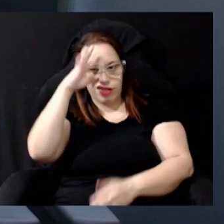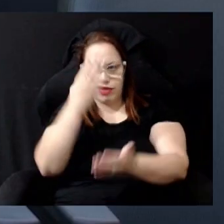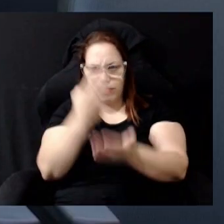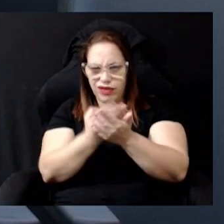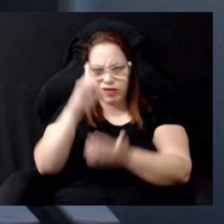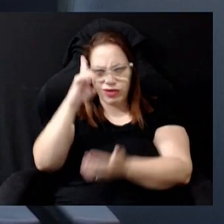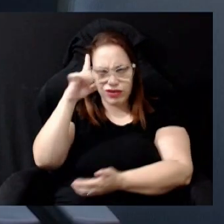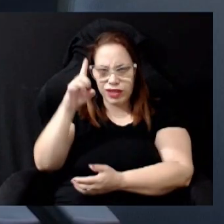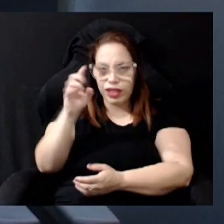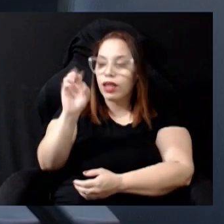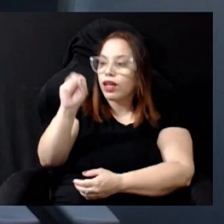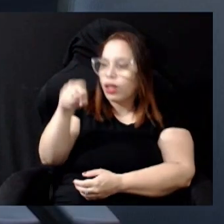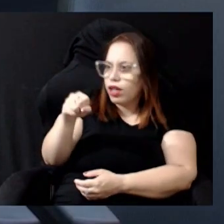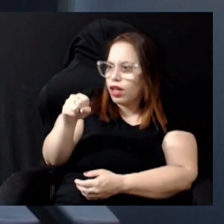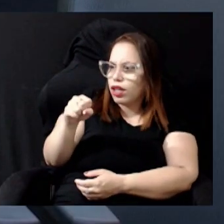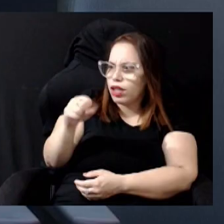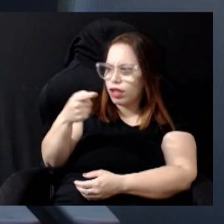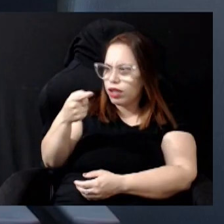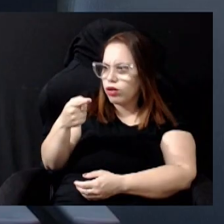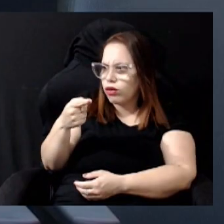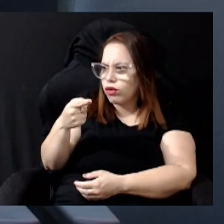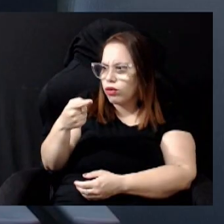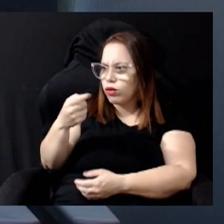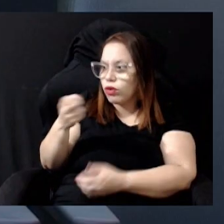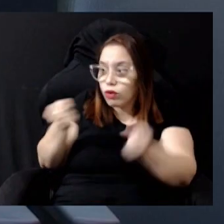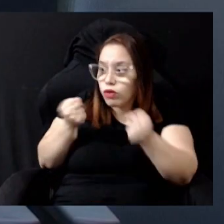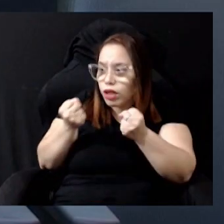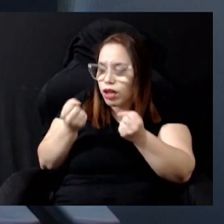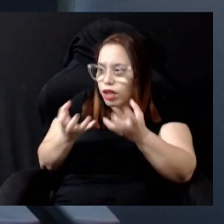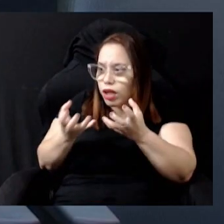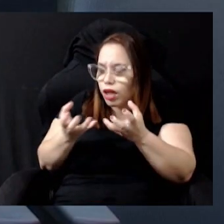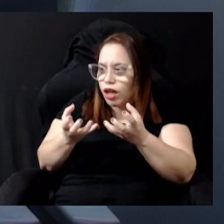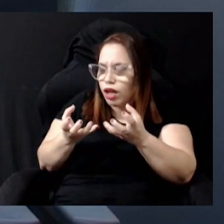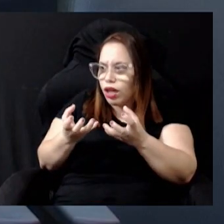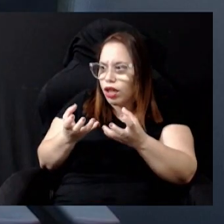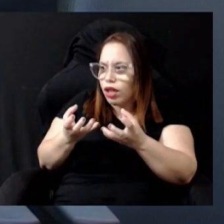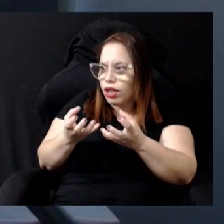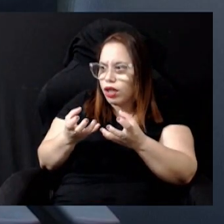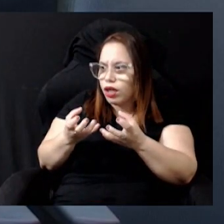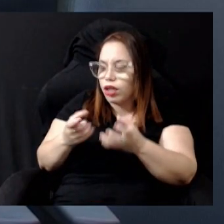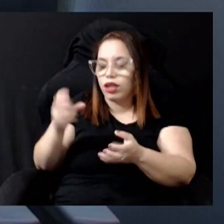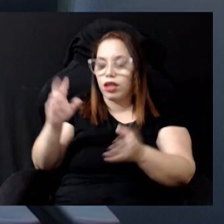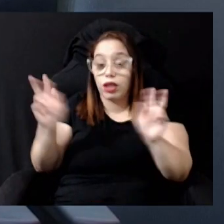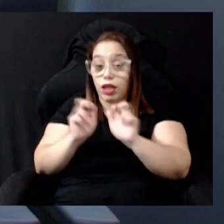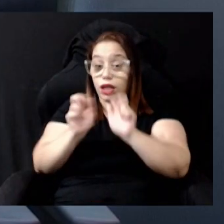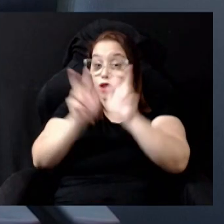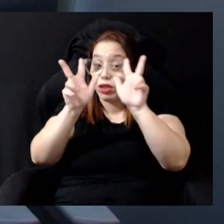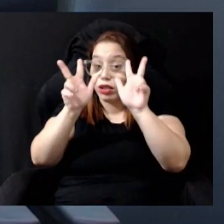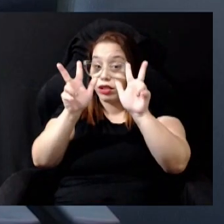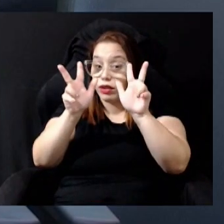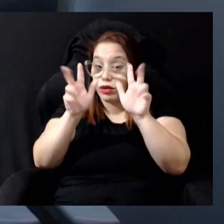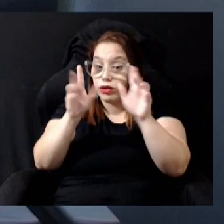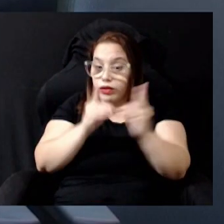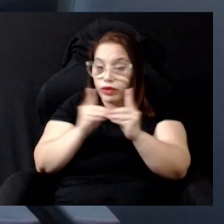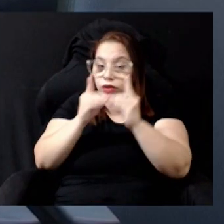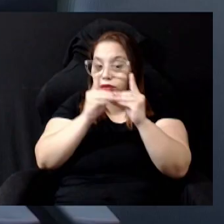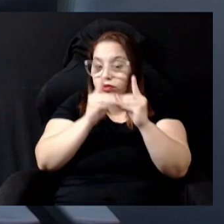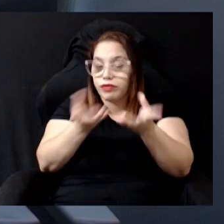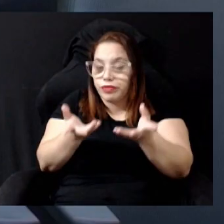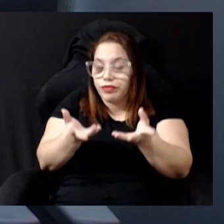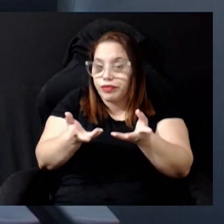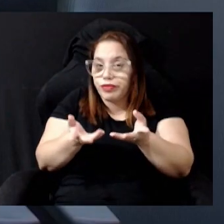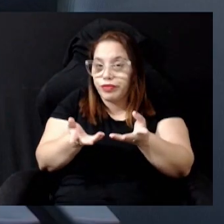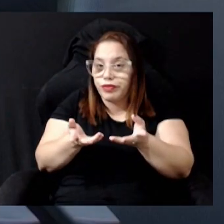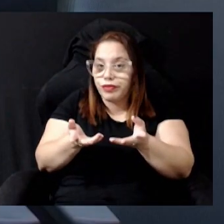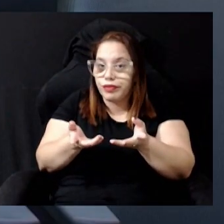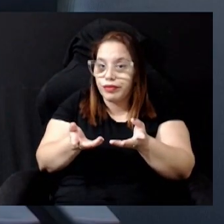exatamente isso que o senhor almeja, né, que as pessoas estejam em alerta, estejam em atenção e, claro, que a